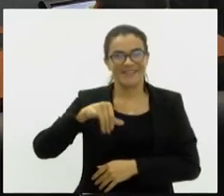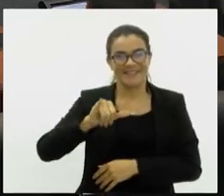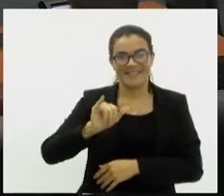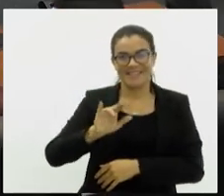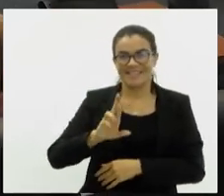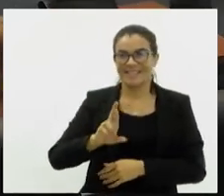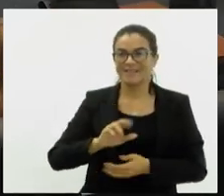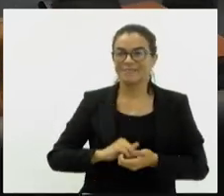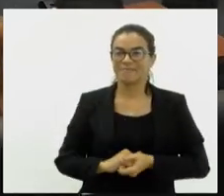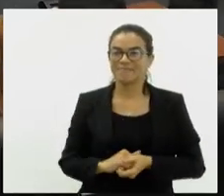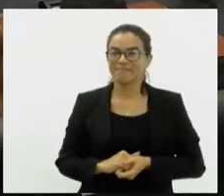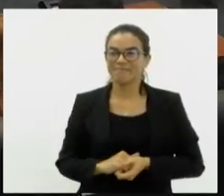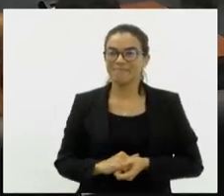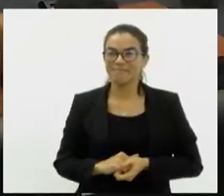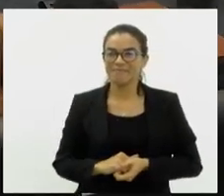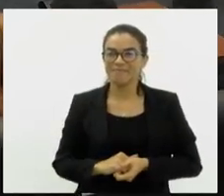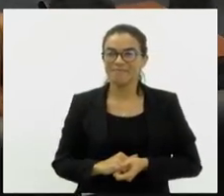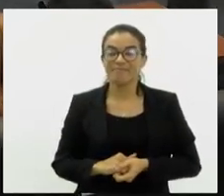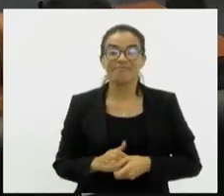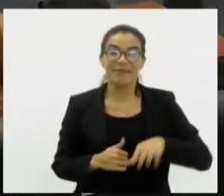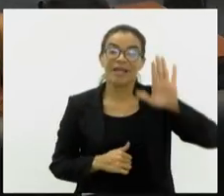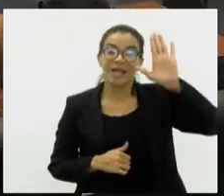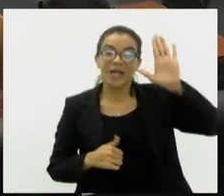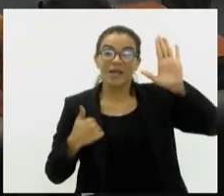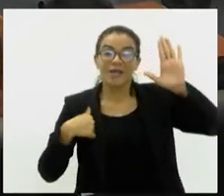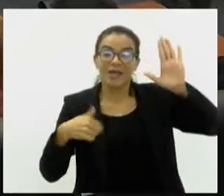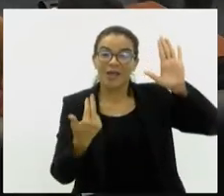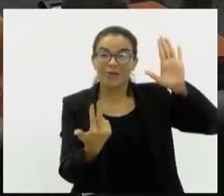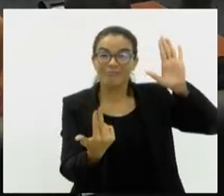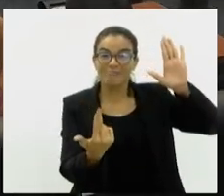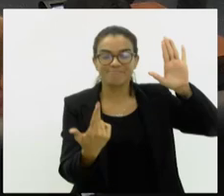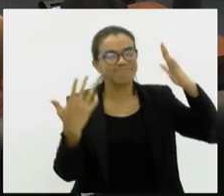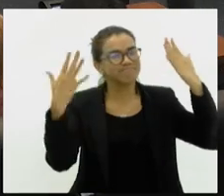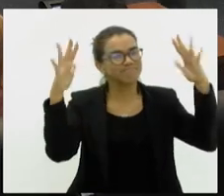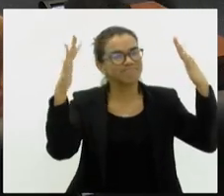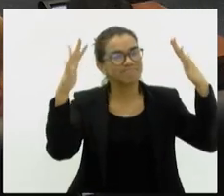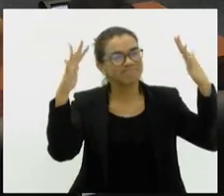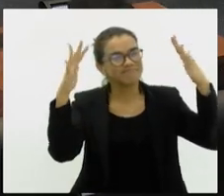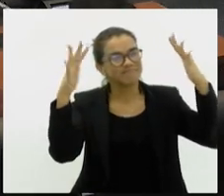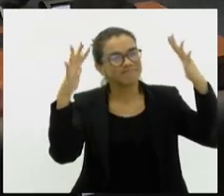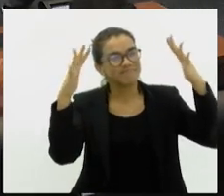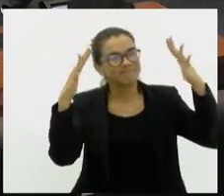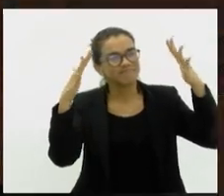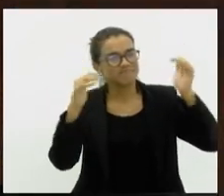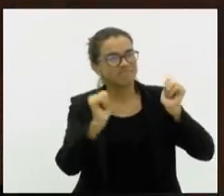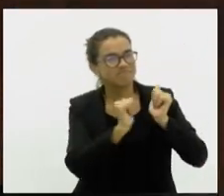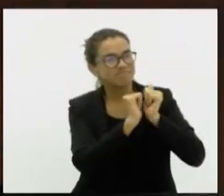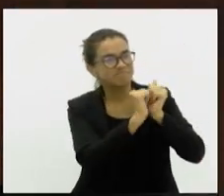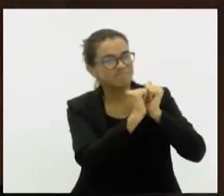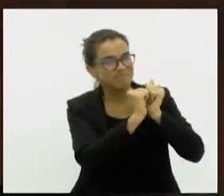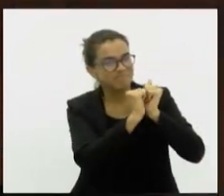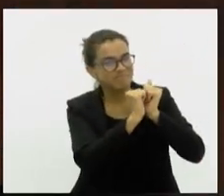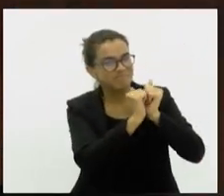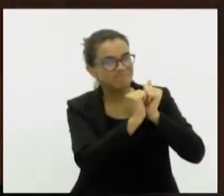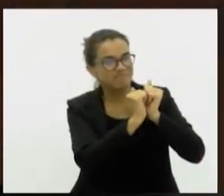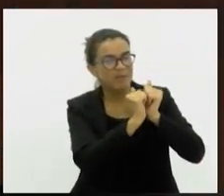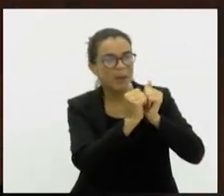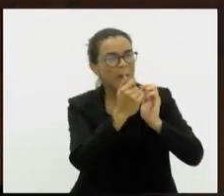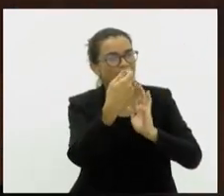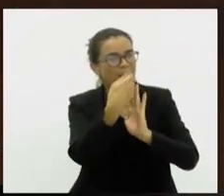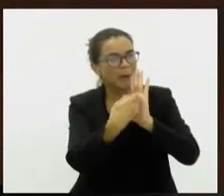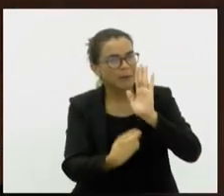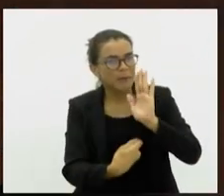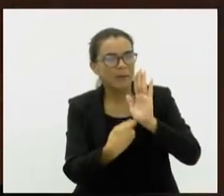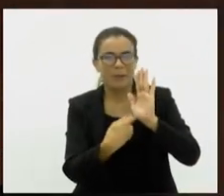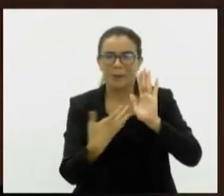Pela ordem. Deputada Carla Machado. Eu gostaria de parabenizar o ilustre companheiro, presidente, pela autoria